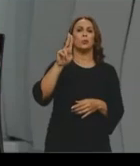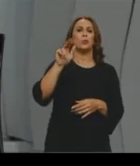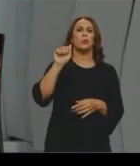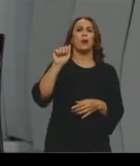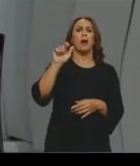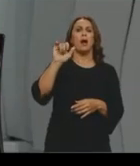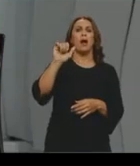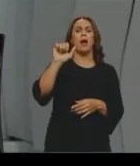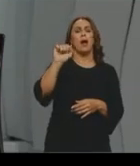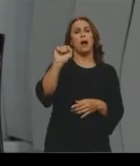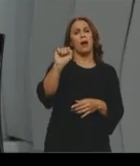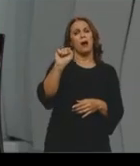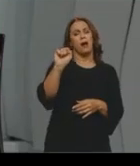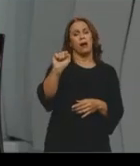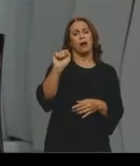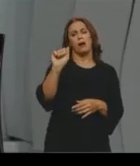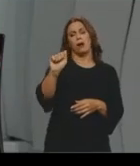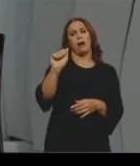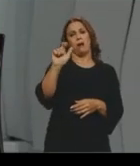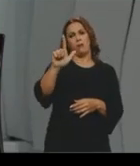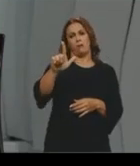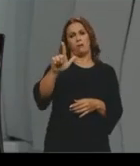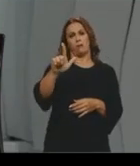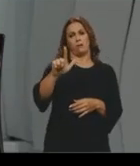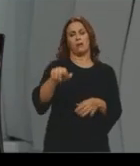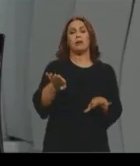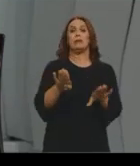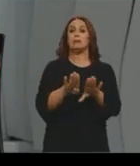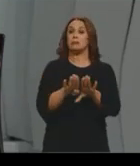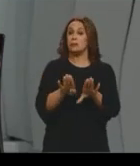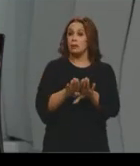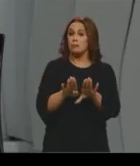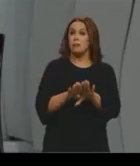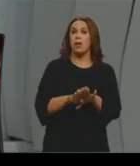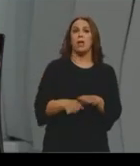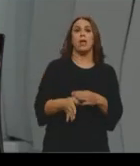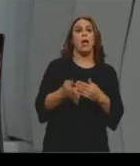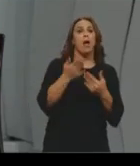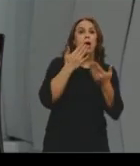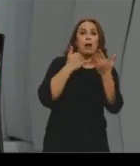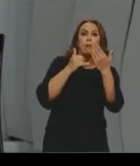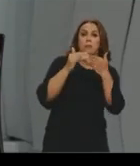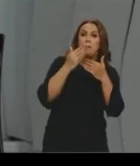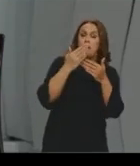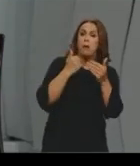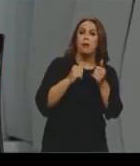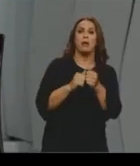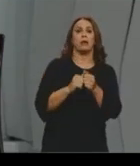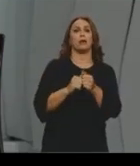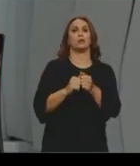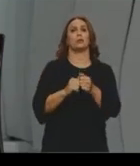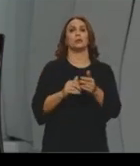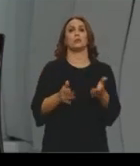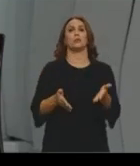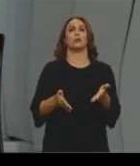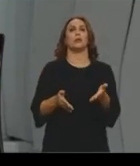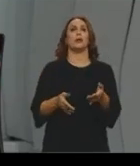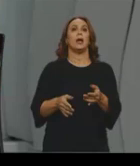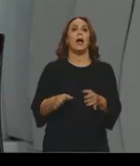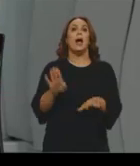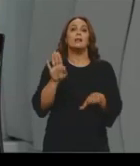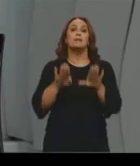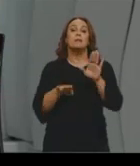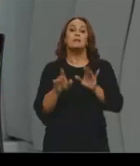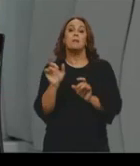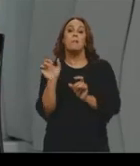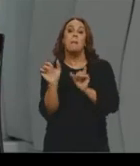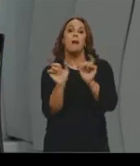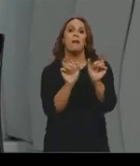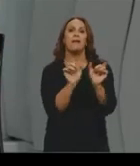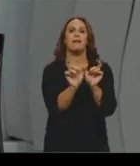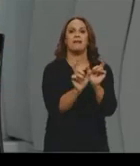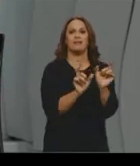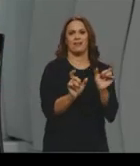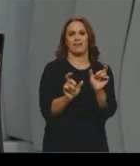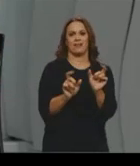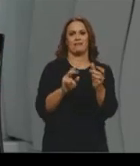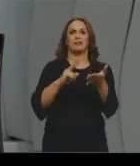questão do nosso vocabulário, né, nós percebemos que isso é muito marcante. Até no dia da